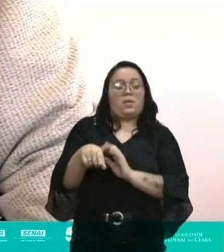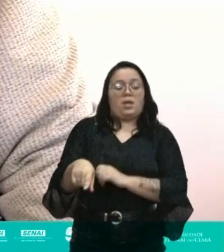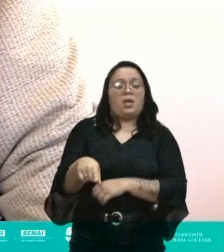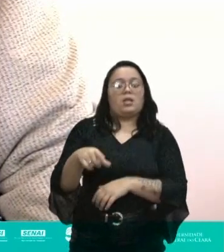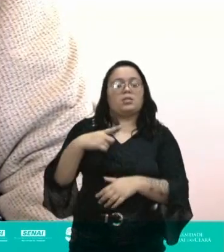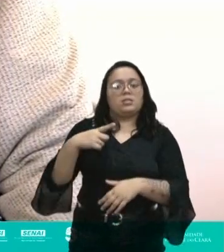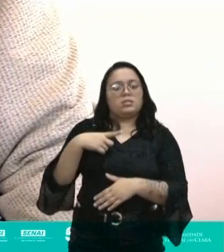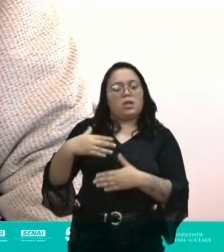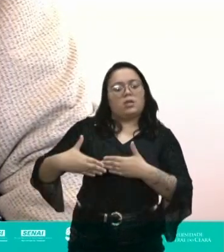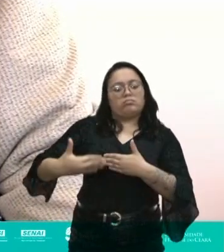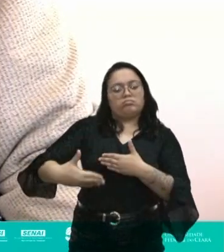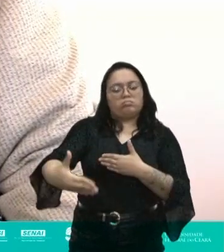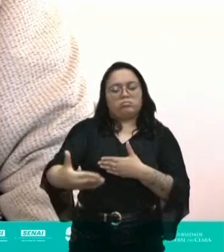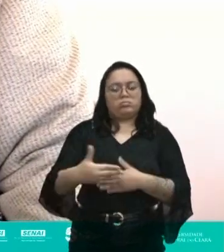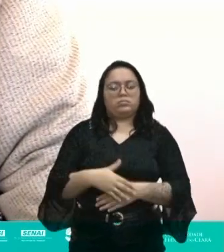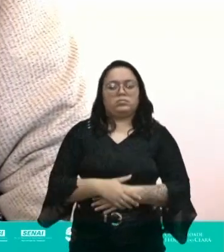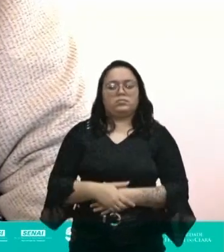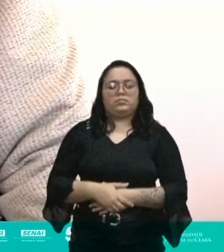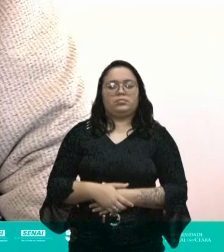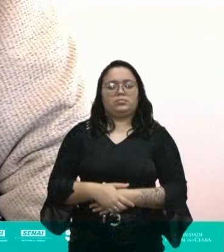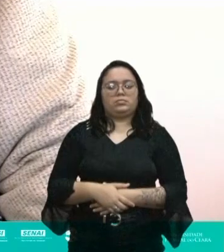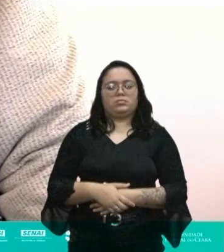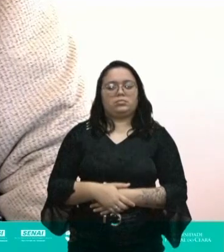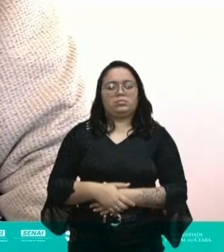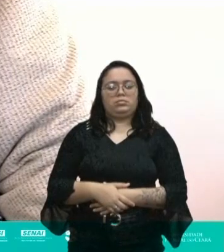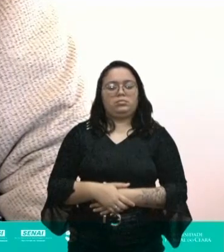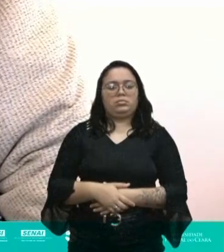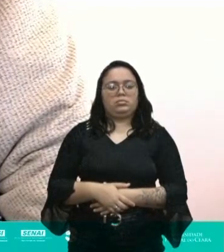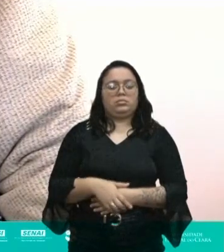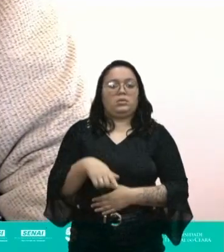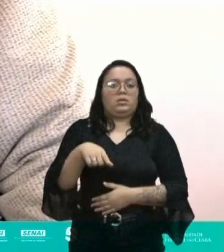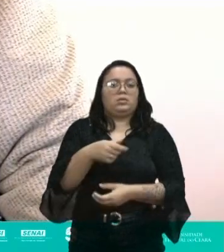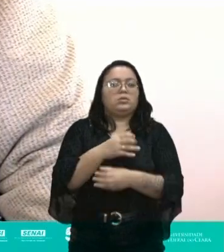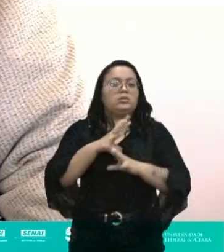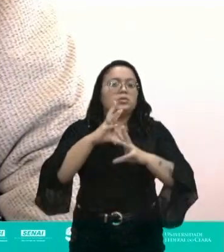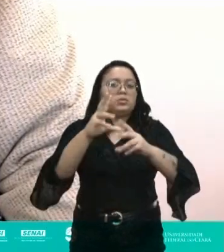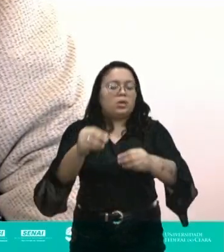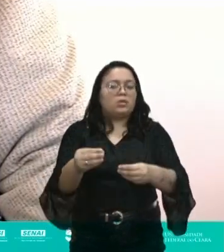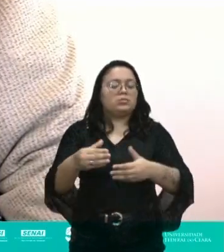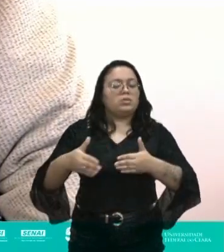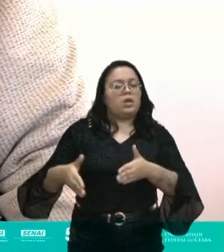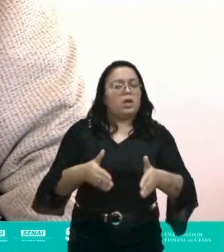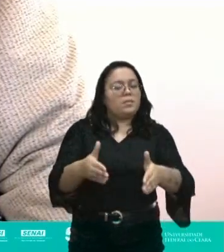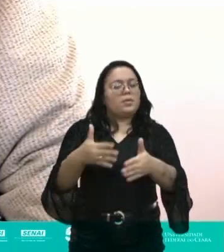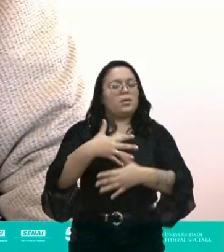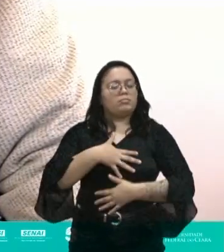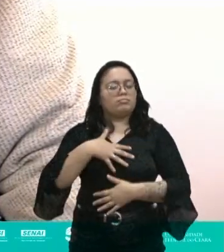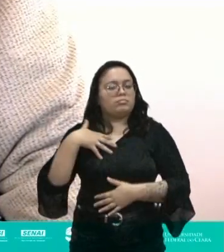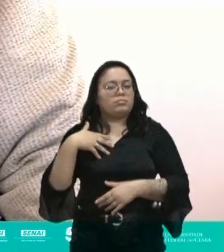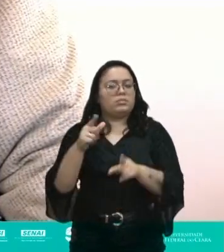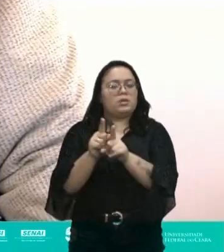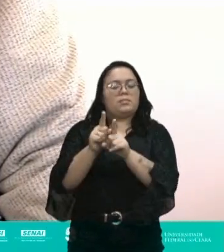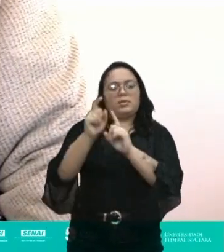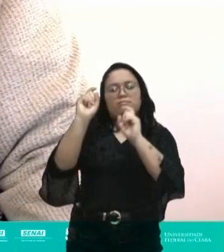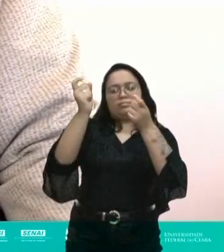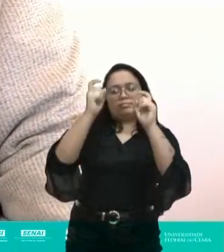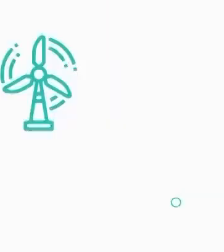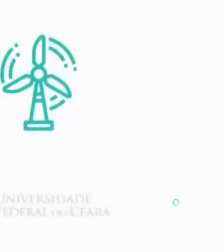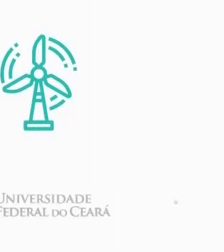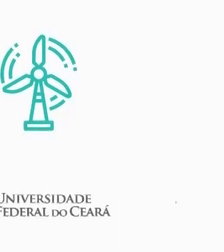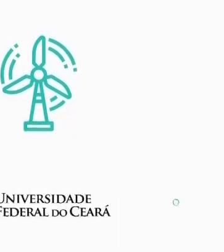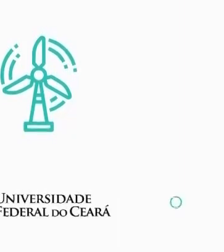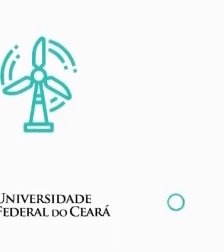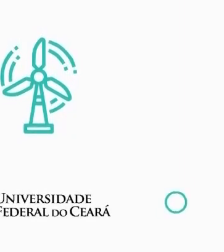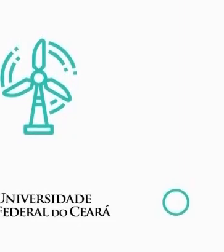instrumental para o sucesso desta aposta. Desejo a todos uma jornada muito agradável e discussões frutuosas. Muito obrigado a todos.